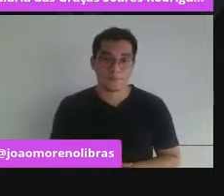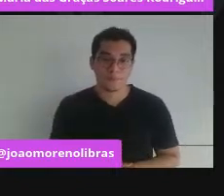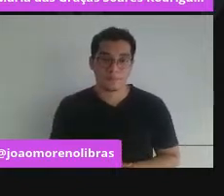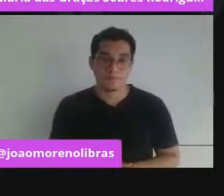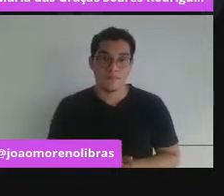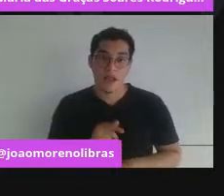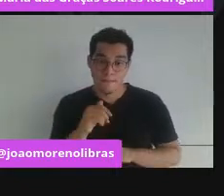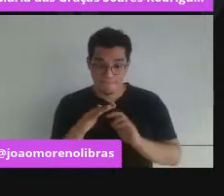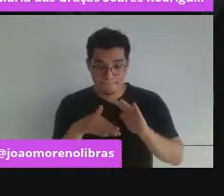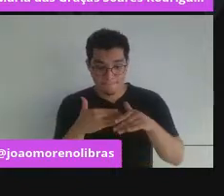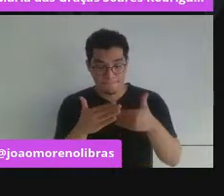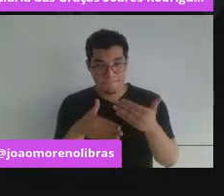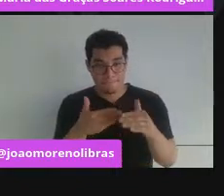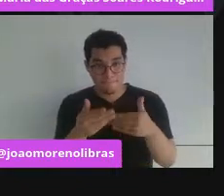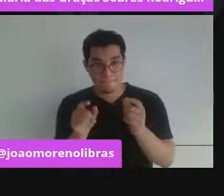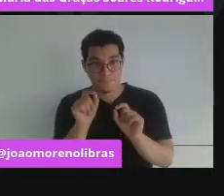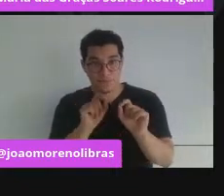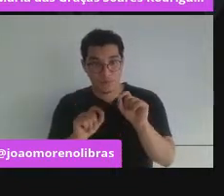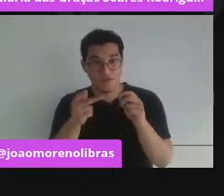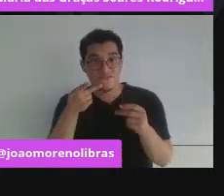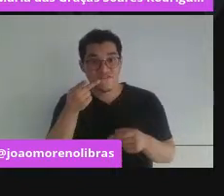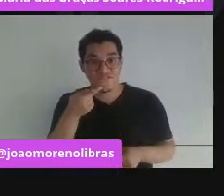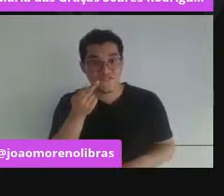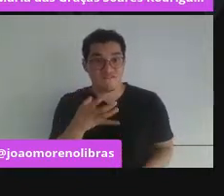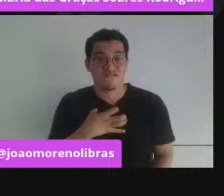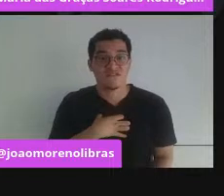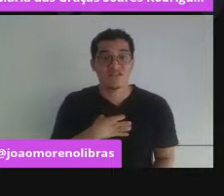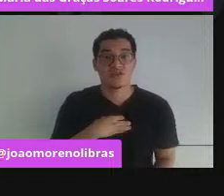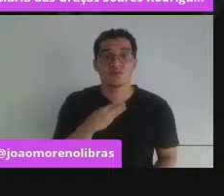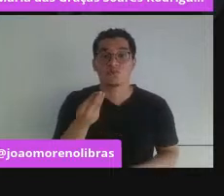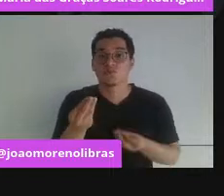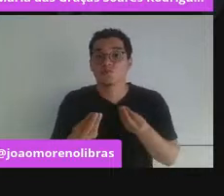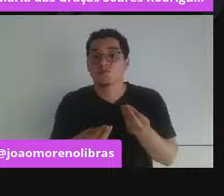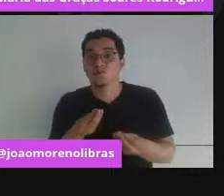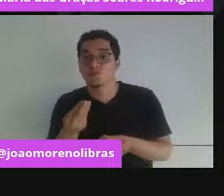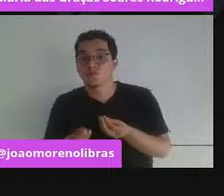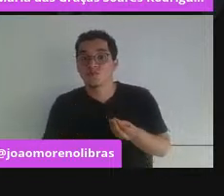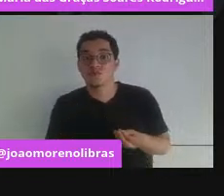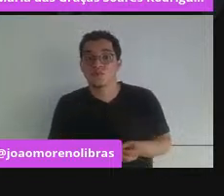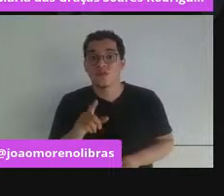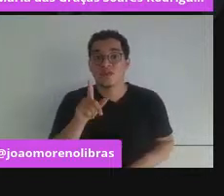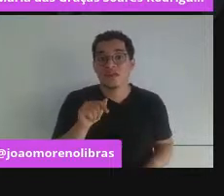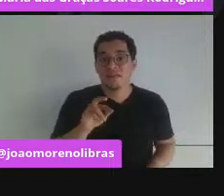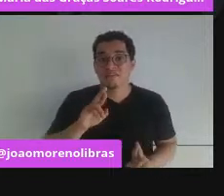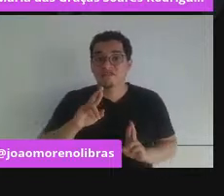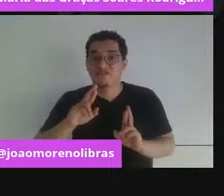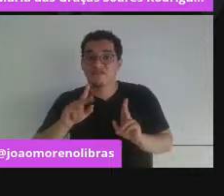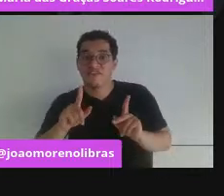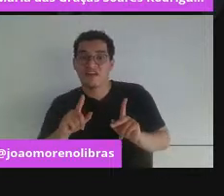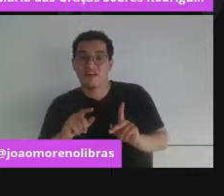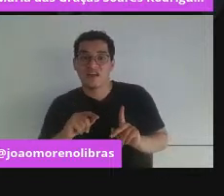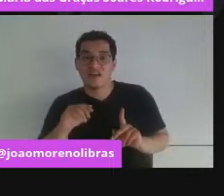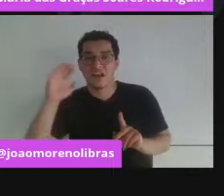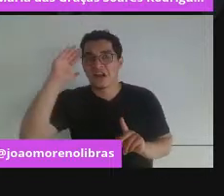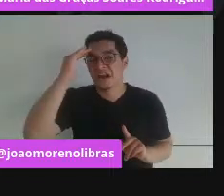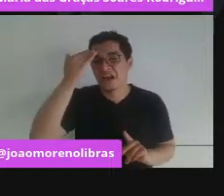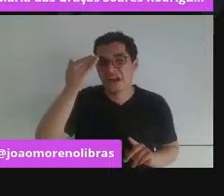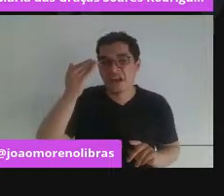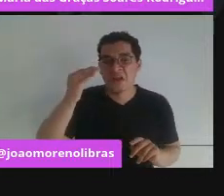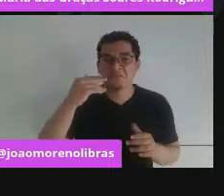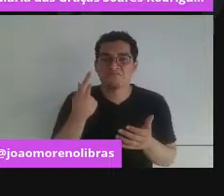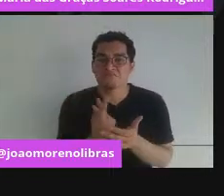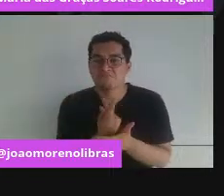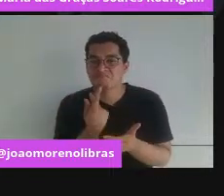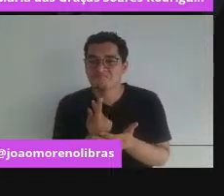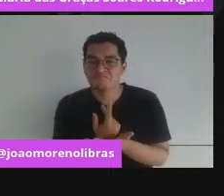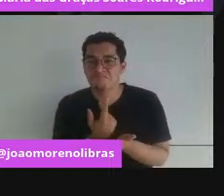que se inscreve em atos de fala, identificados como mal-entendido, desprezo, ameaça, insulto, relação de dominação entre